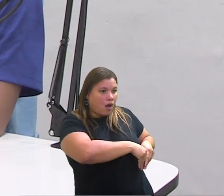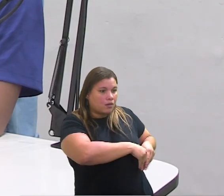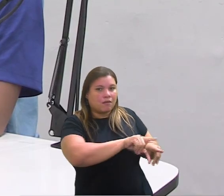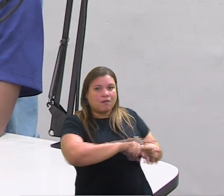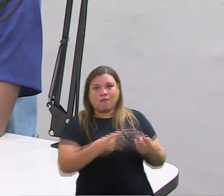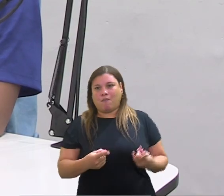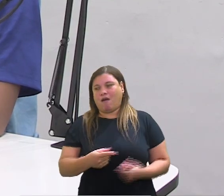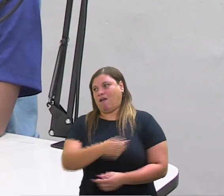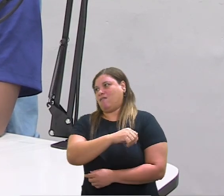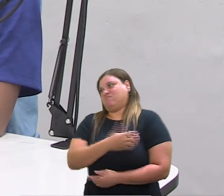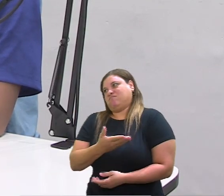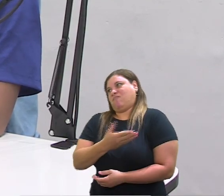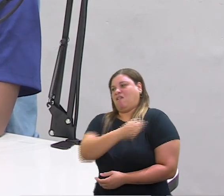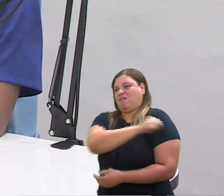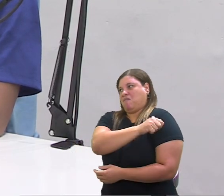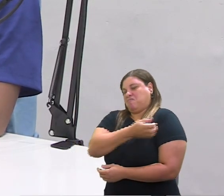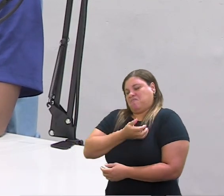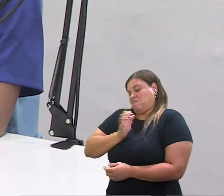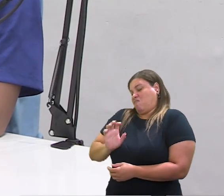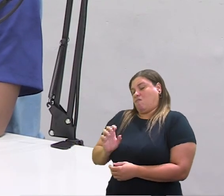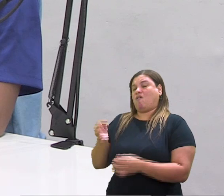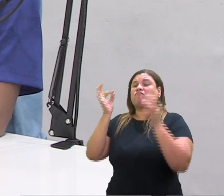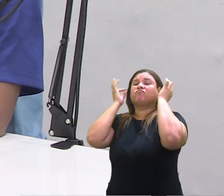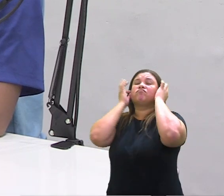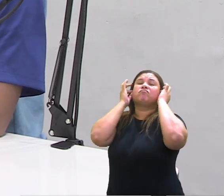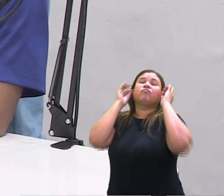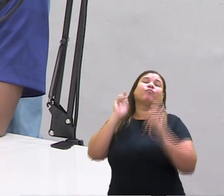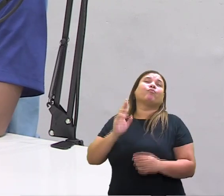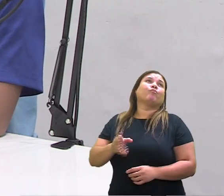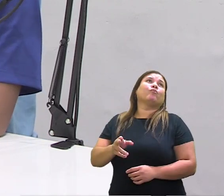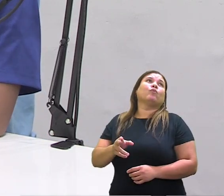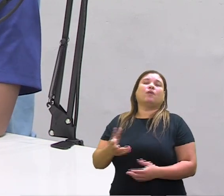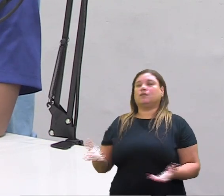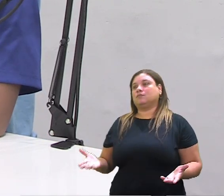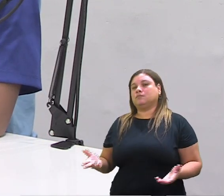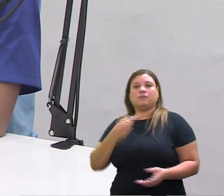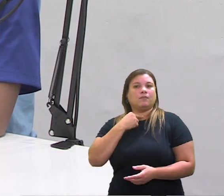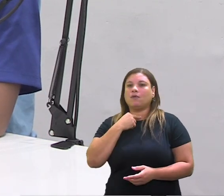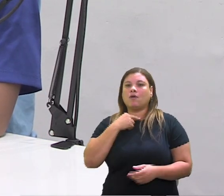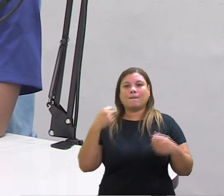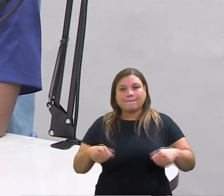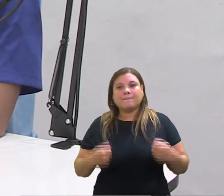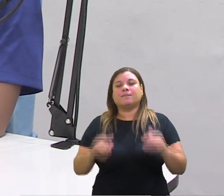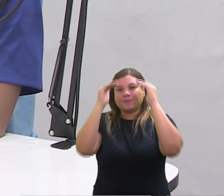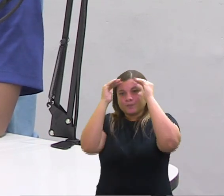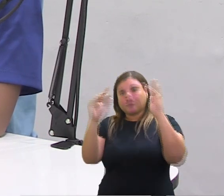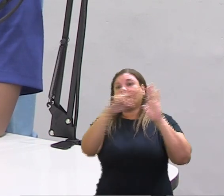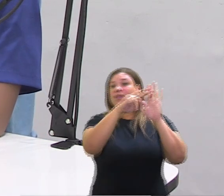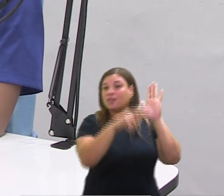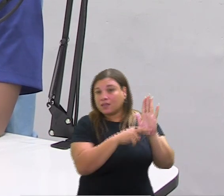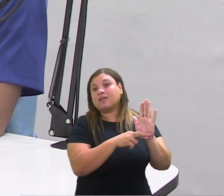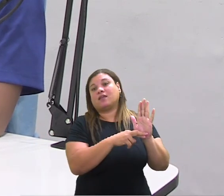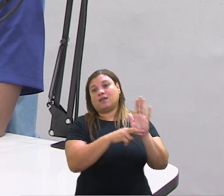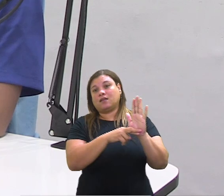Para você ser respeitado, você tem que respeitar. A gente tem que seguir essa regra. É uma coisa que